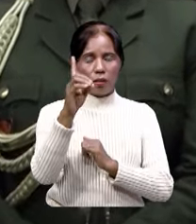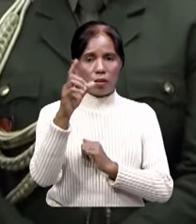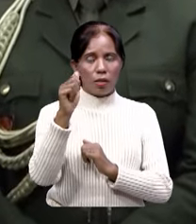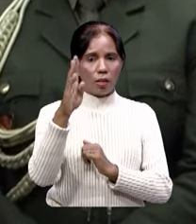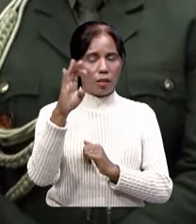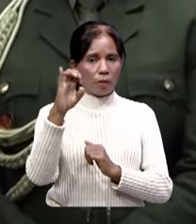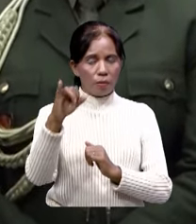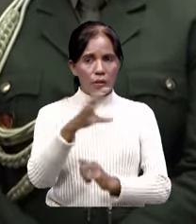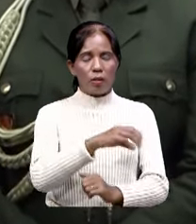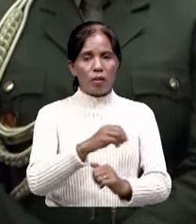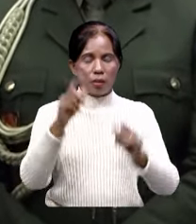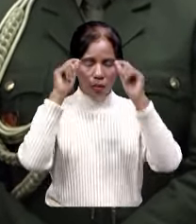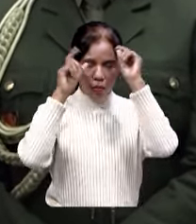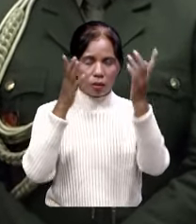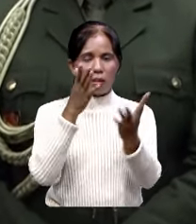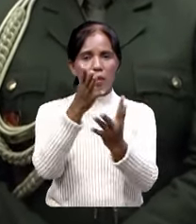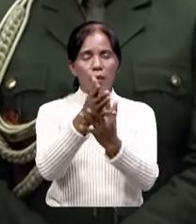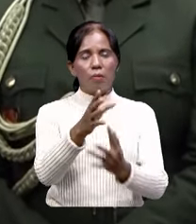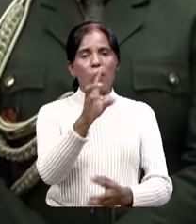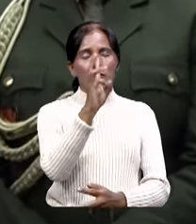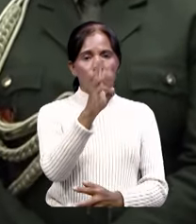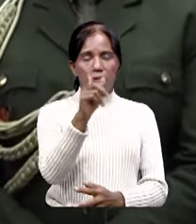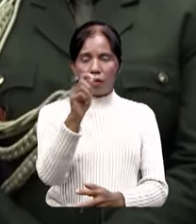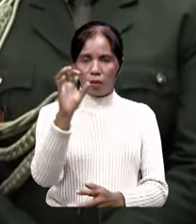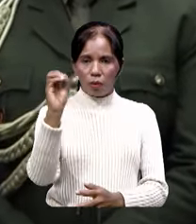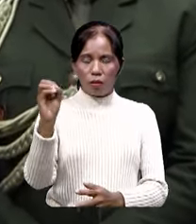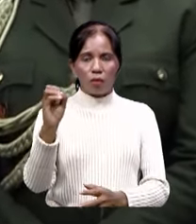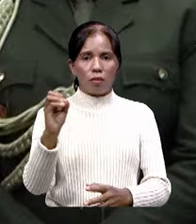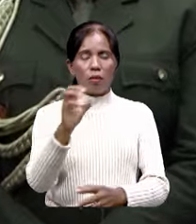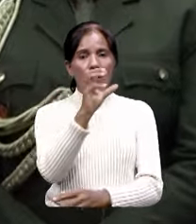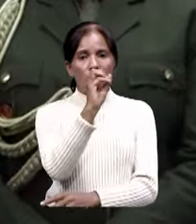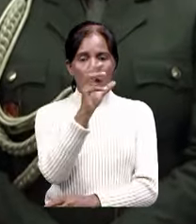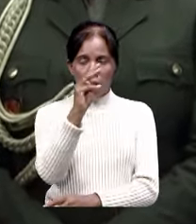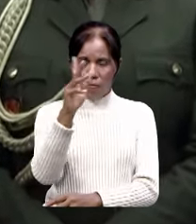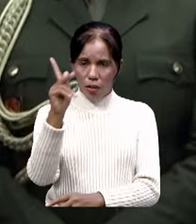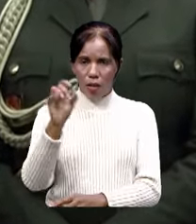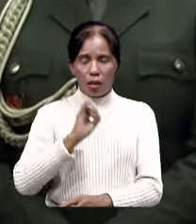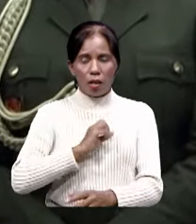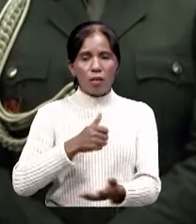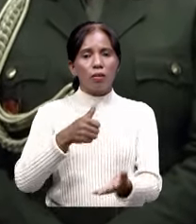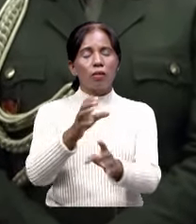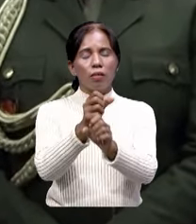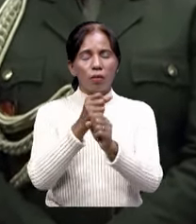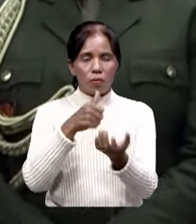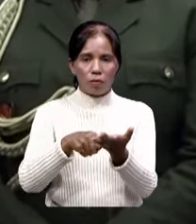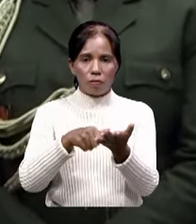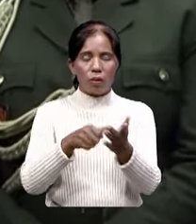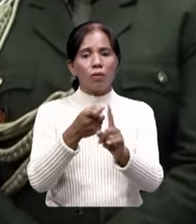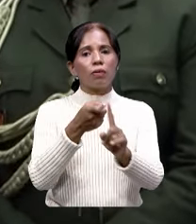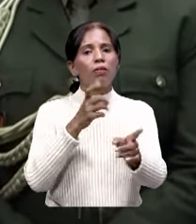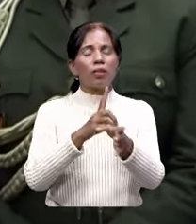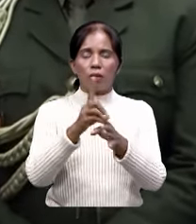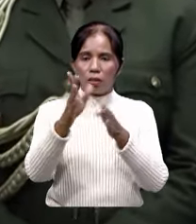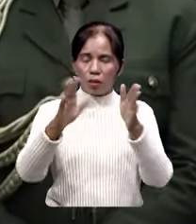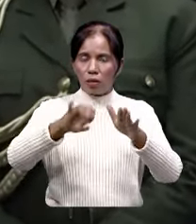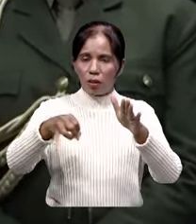adesão Timor nia da WTO, Organização Mundial do Comércio, be ao sim o convite, o seu diretor-geral,